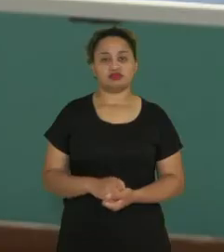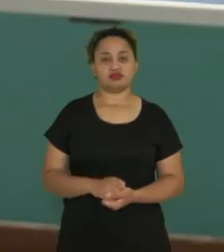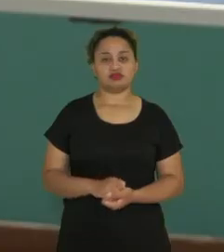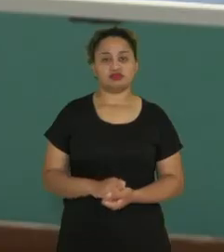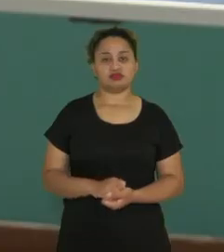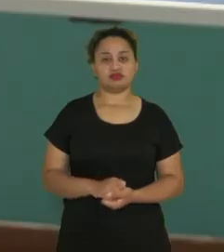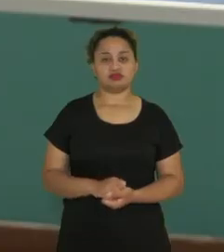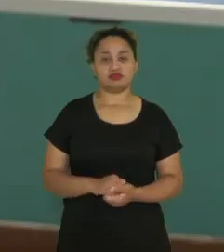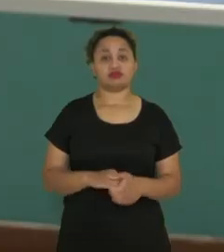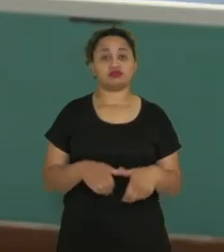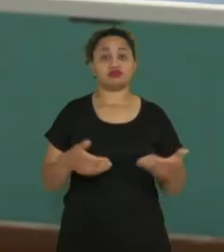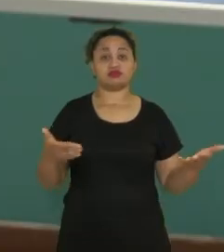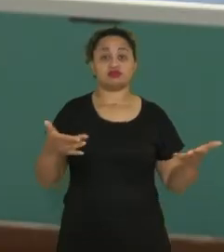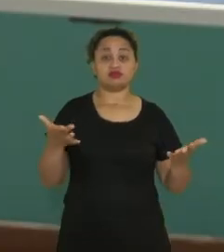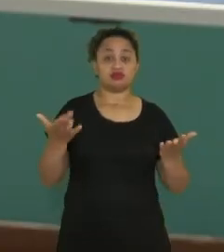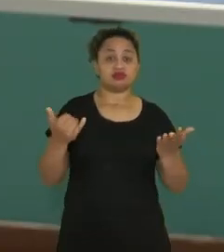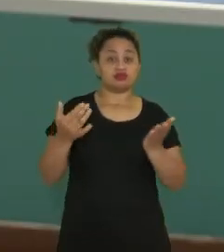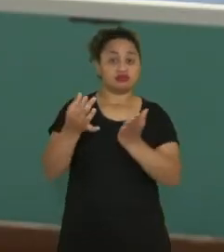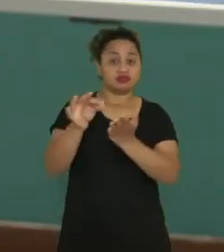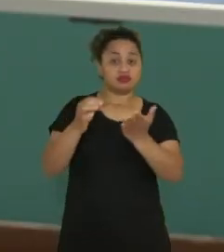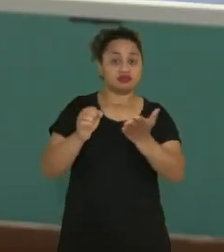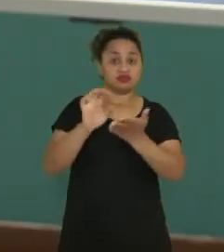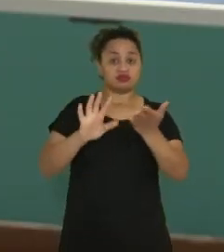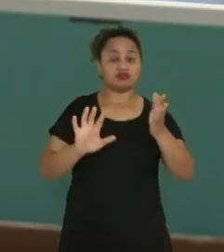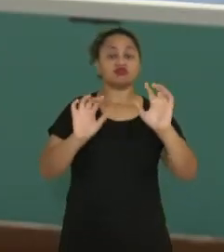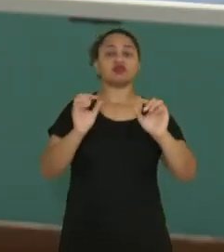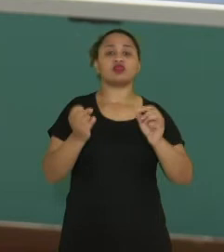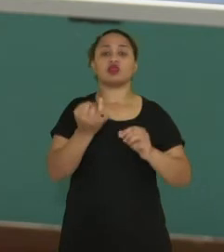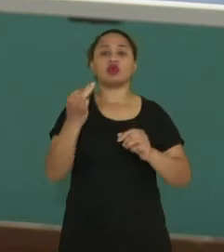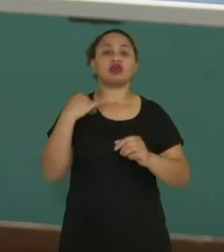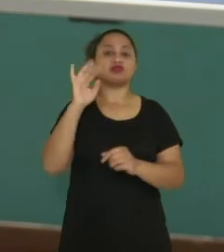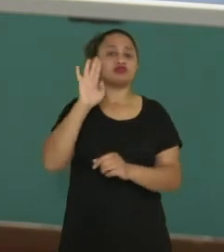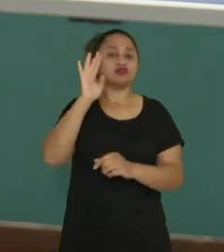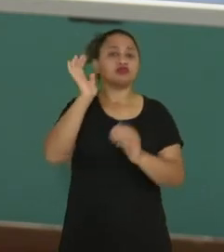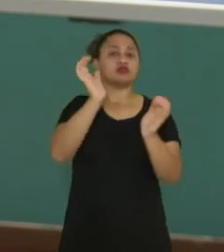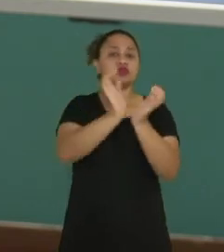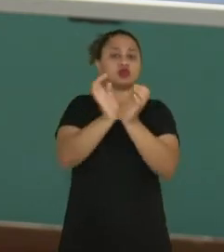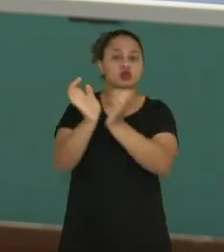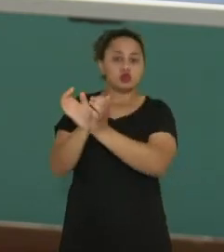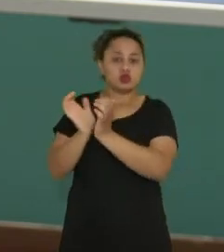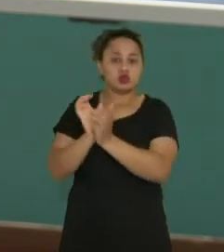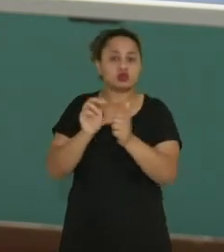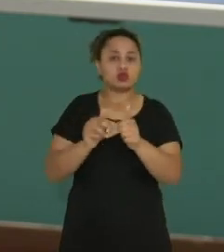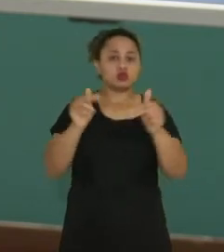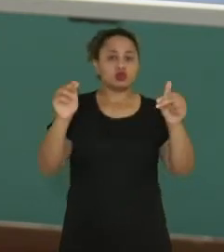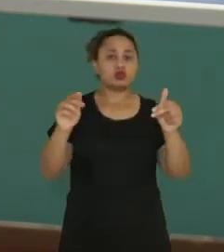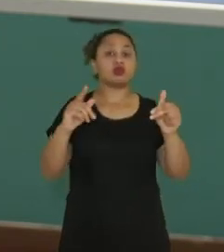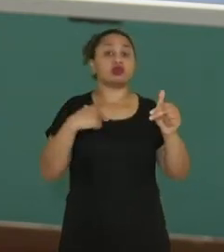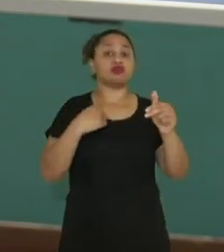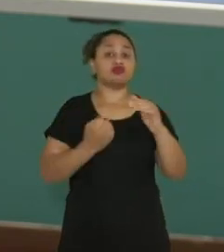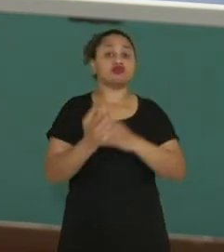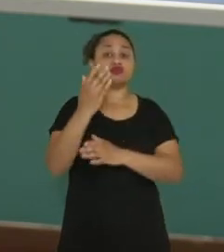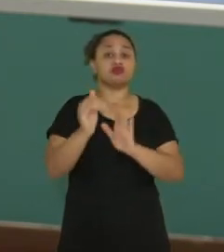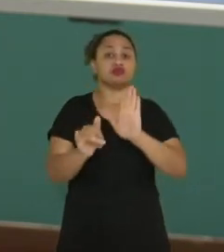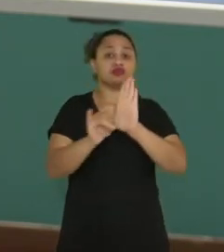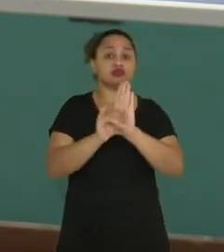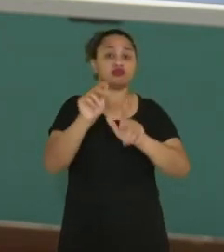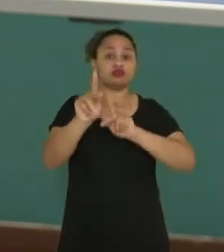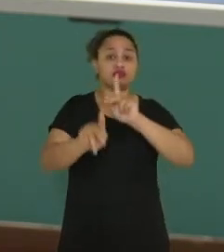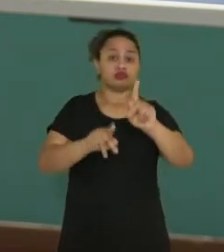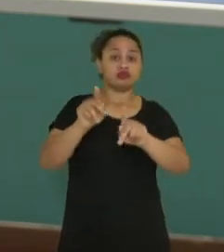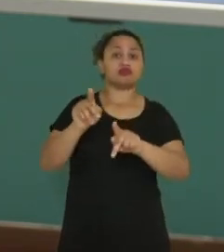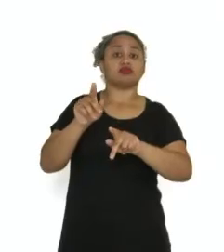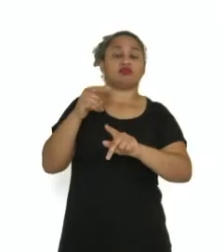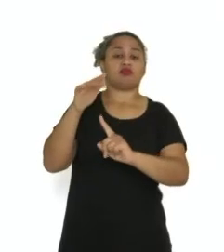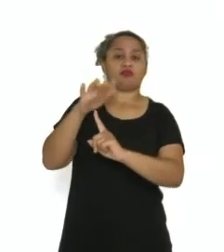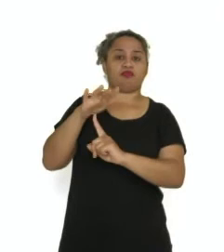Pessoal, vamos corrigir a atividade? Quais os principais grupos étnicos que compõem a identidade do povo paranaense? Então a gente tem